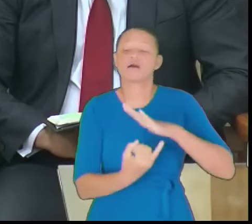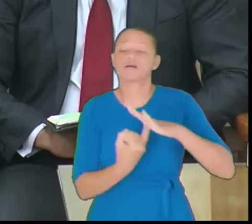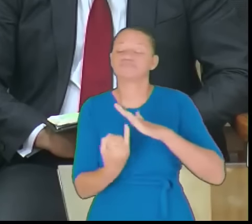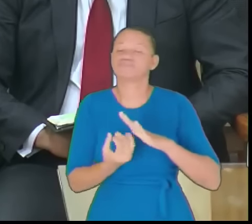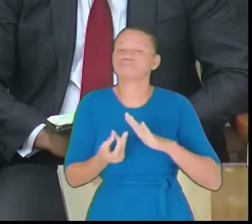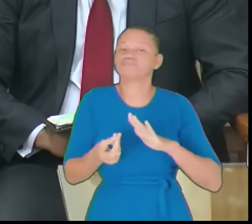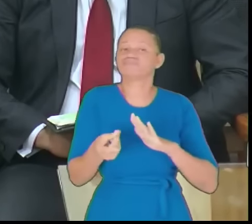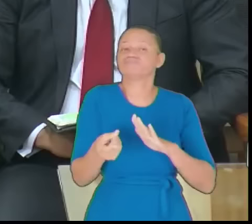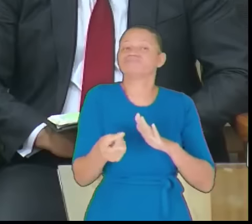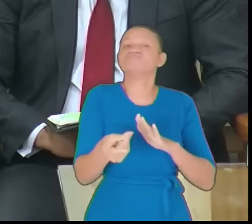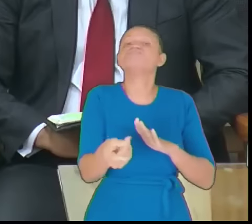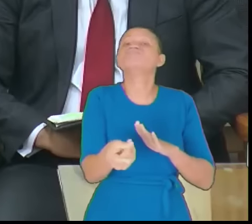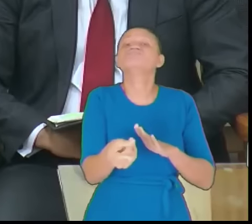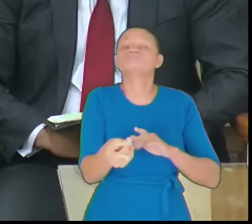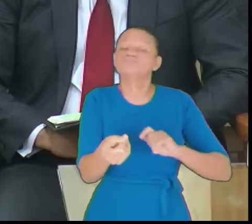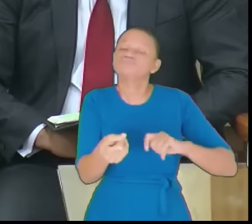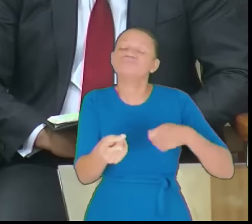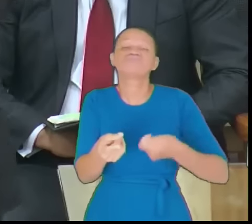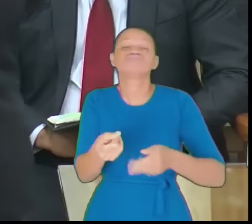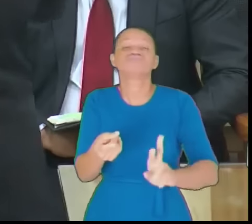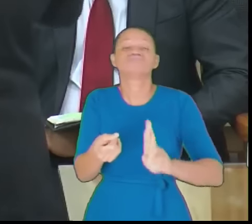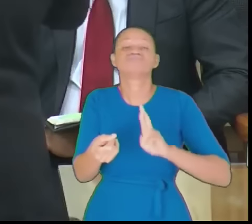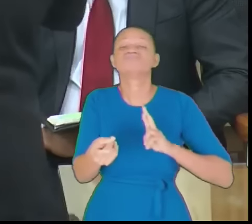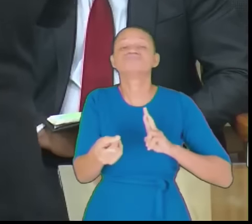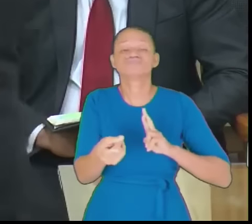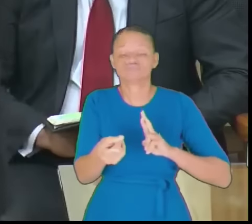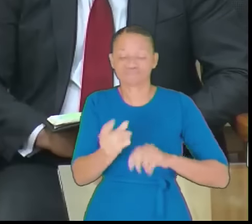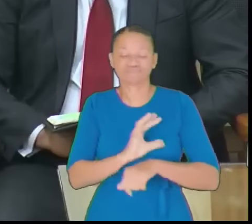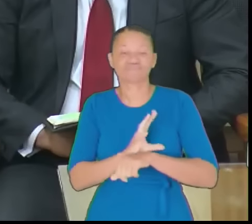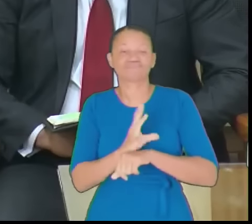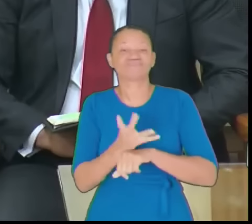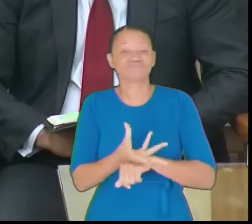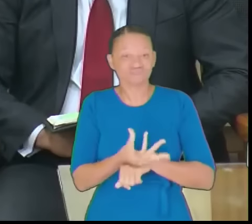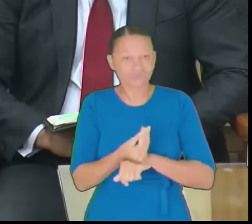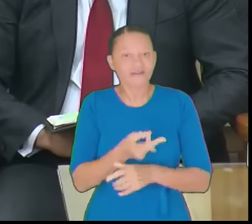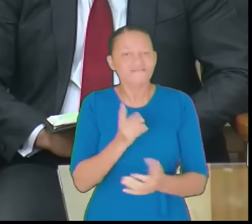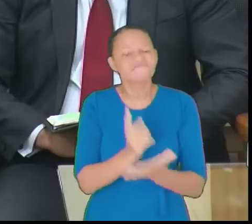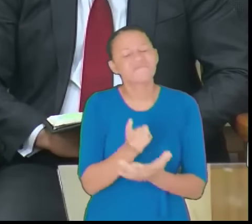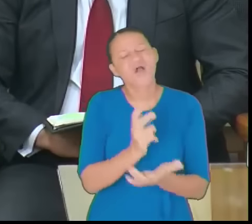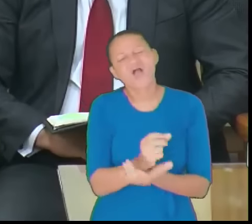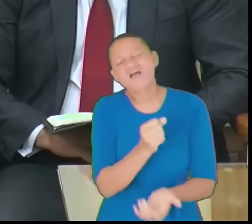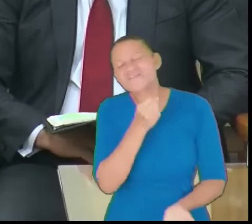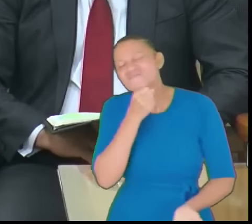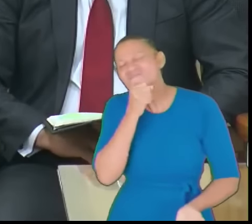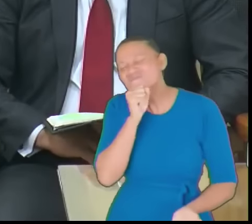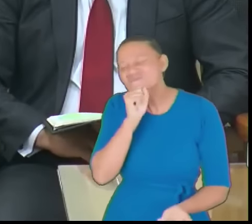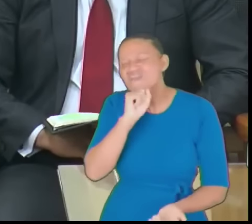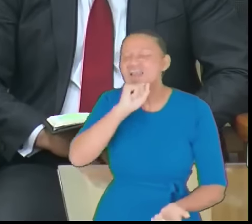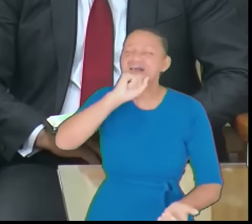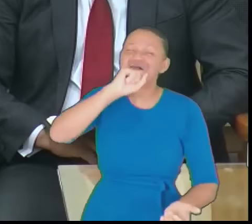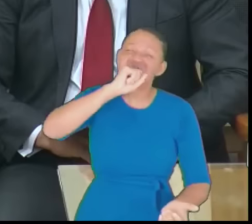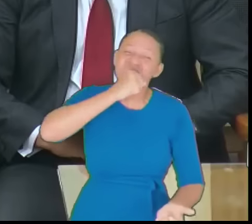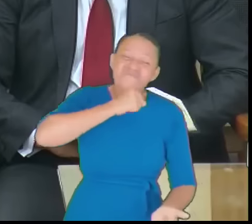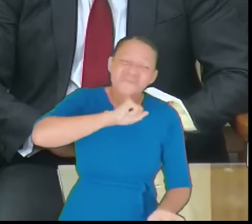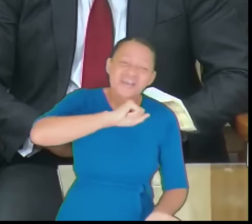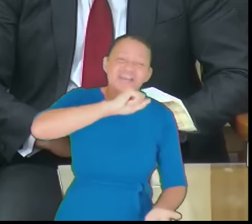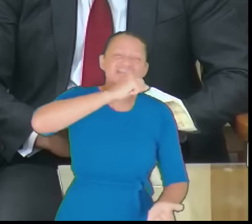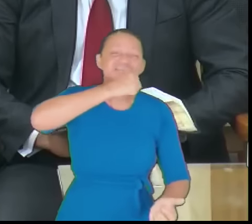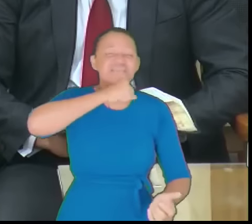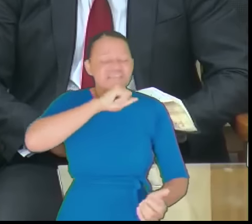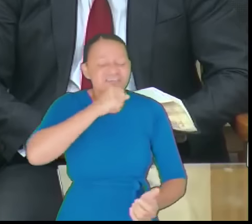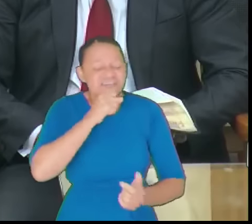promessa? Só a igreja. Quando ela vai ficando velha, às vezes a gente vai desanimando, vai começando a